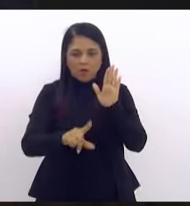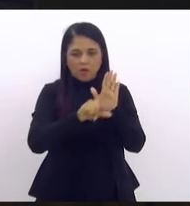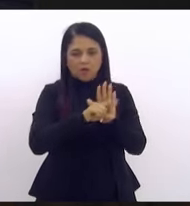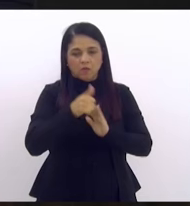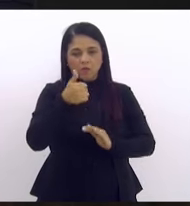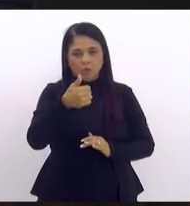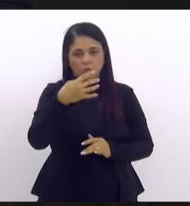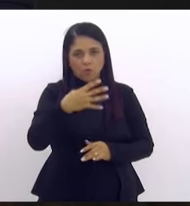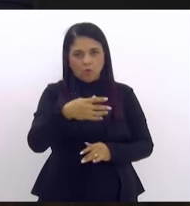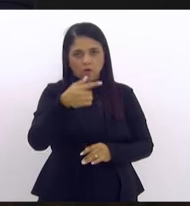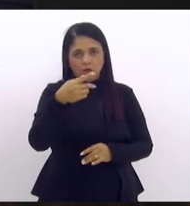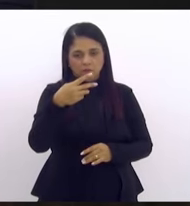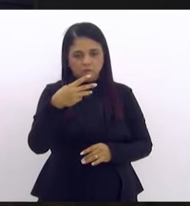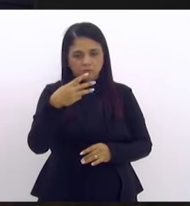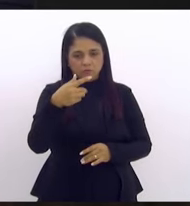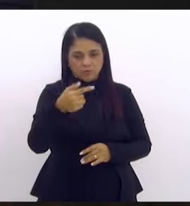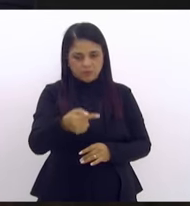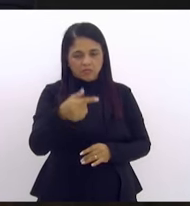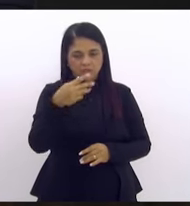projeto de lei número